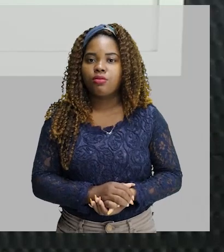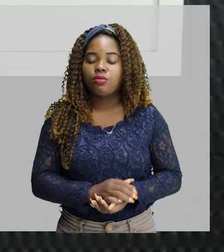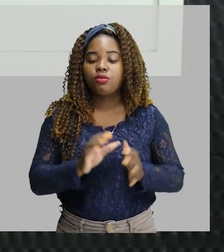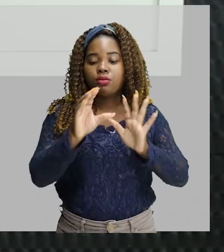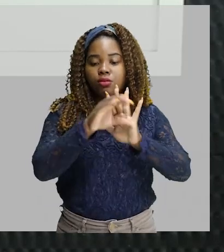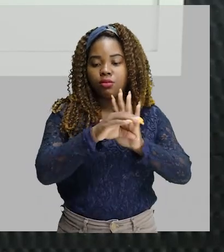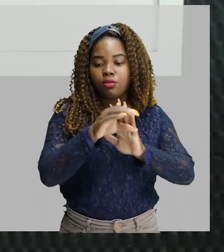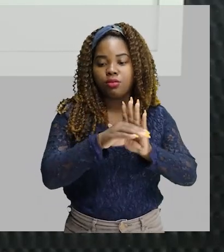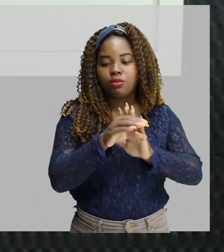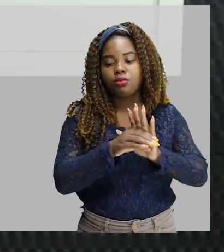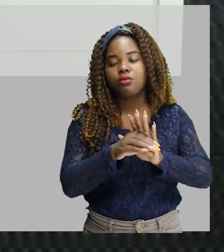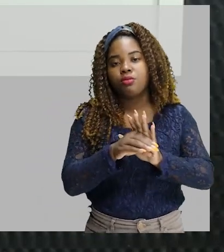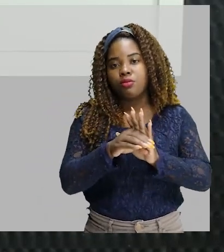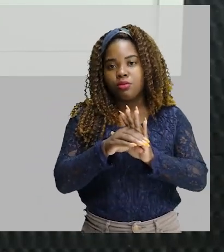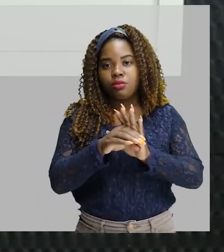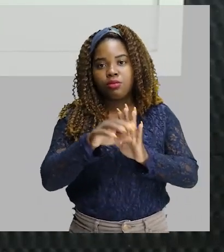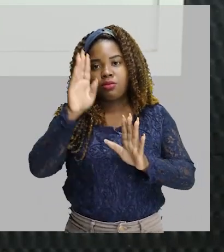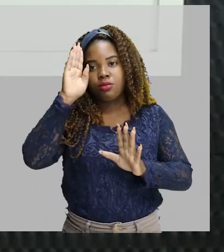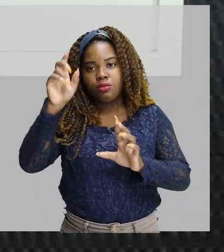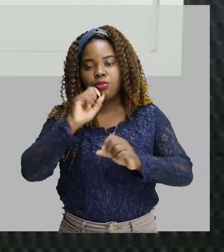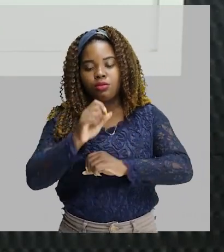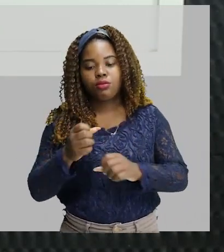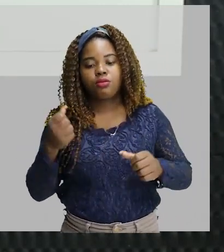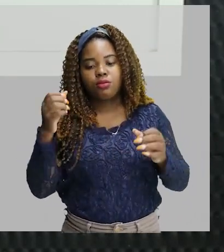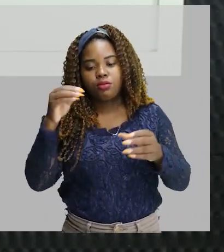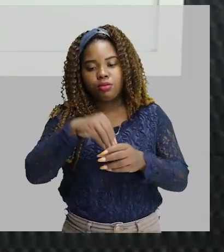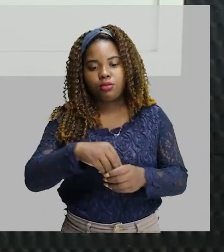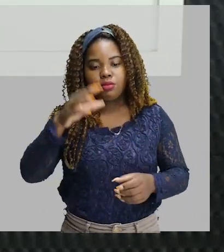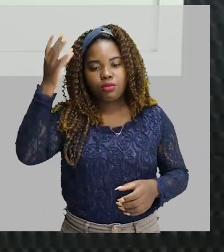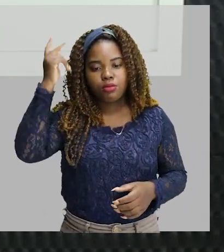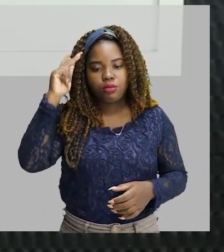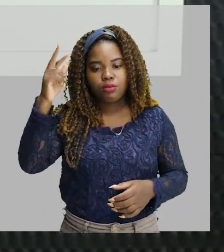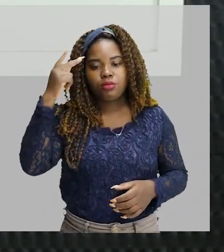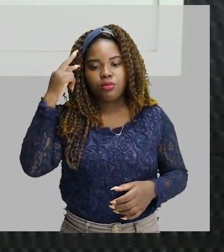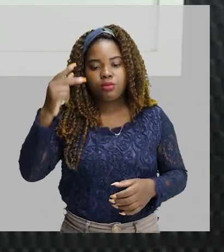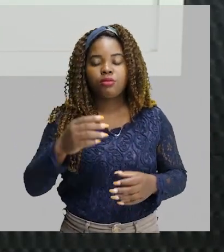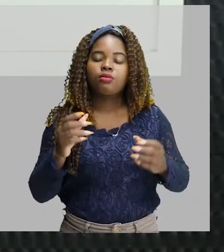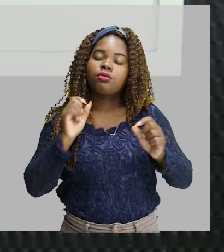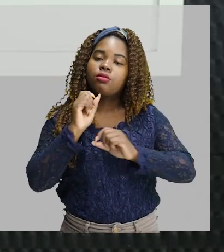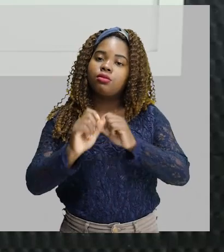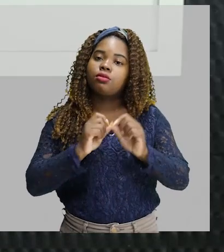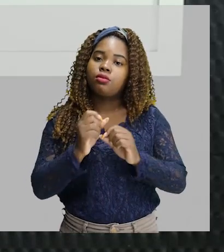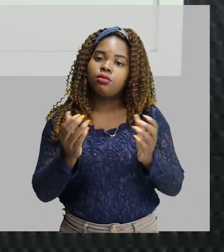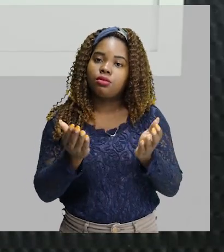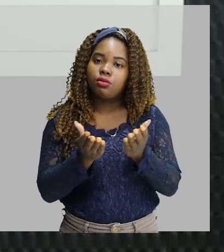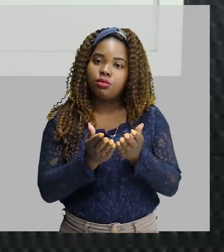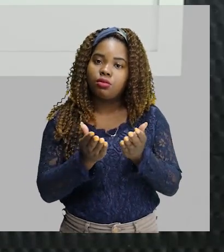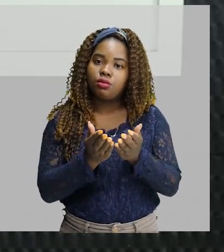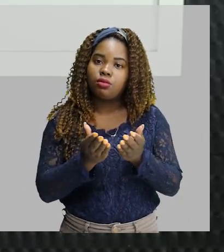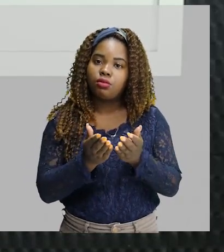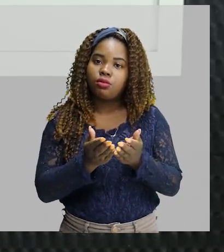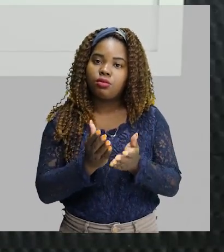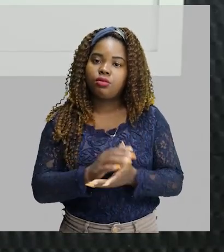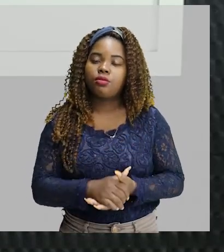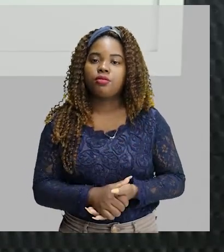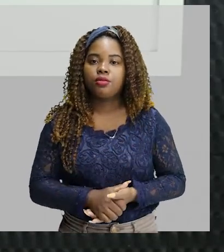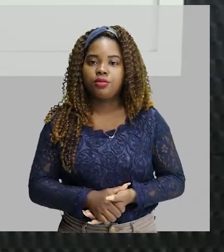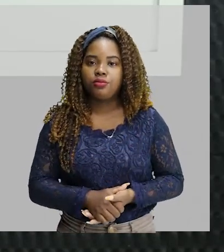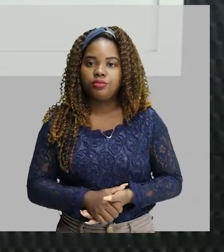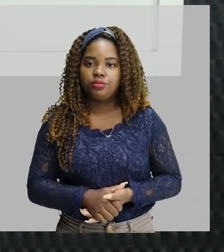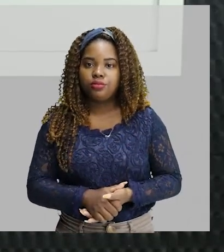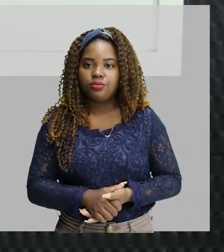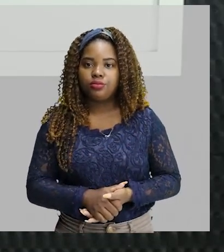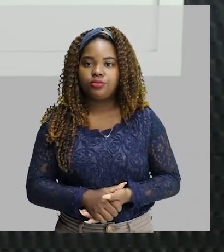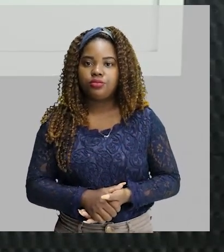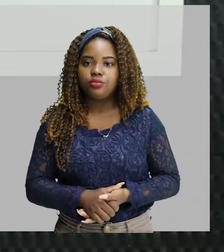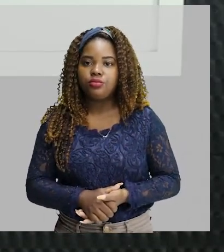conceitualmente fundamental dentro do percurso histórico humano, que é o cristianismo, certo? Então, nós temos aqui todo